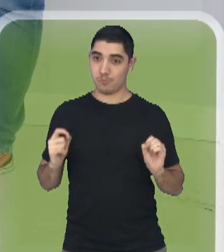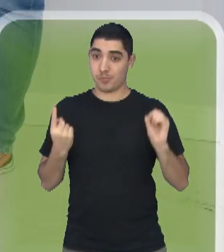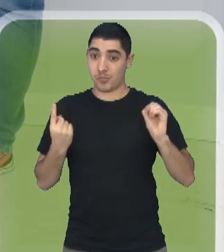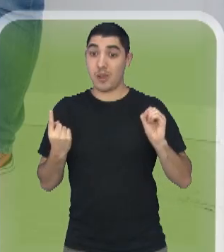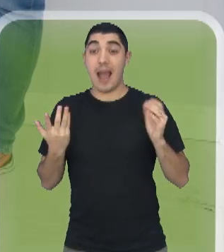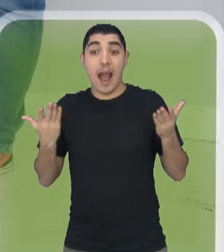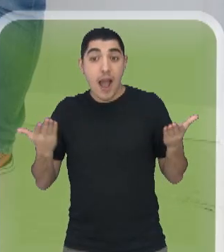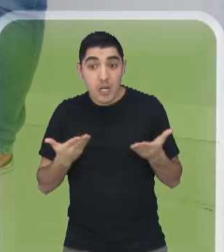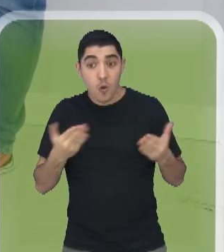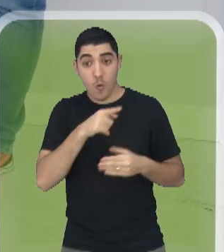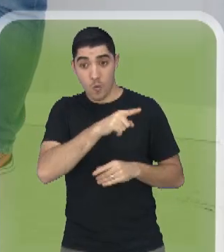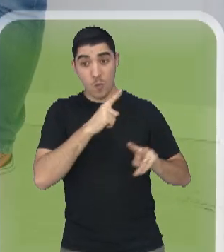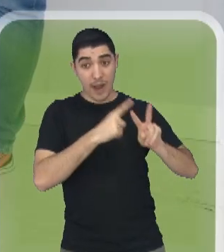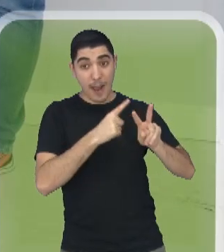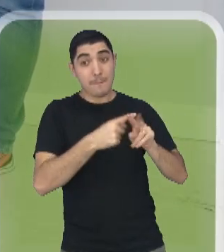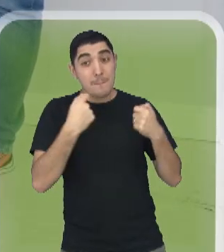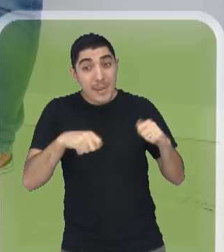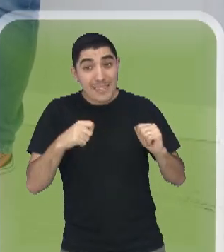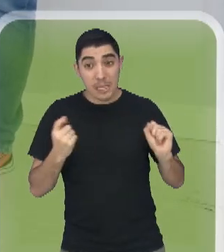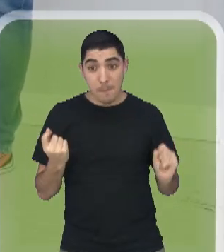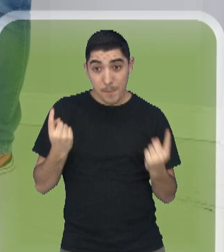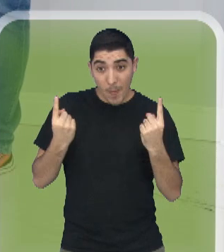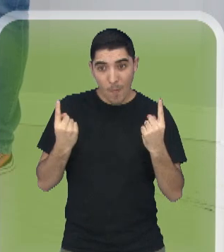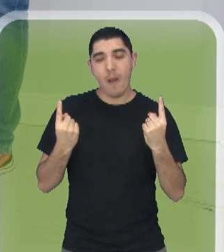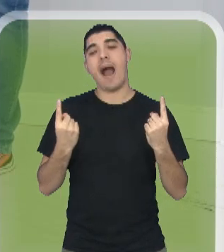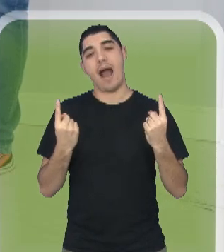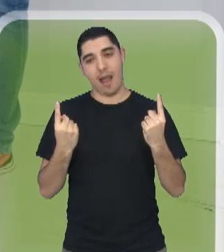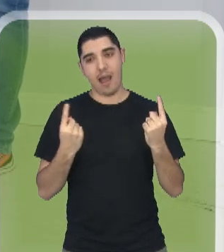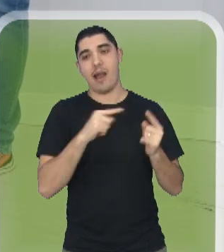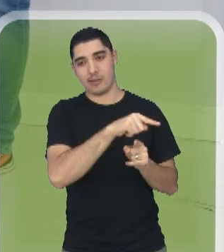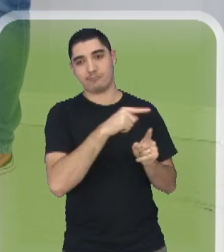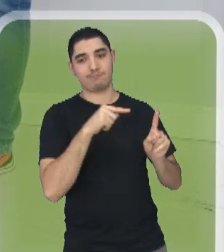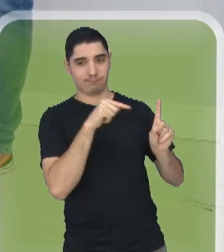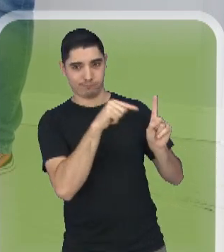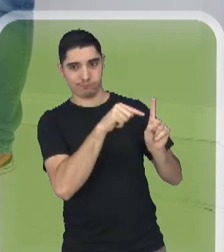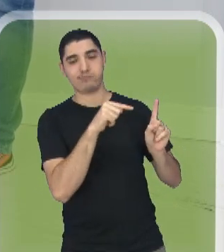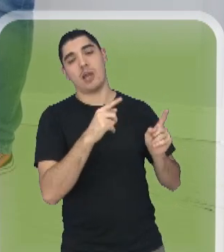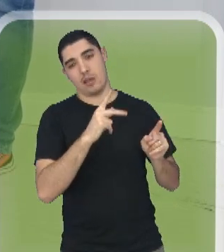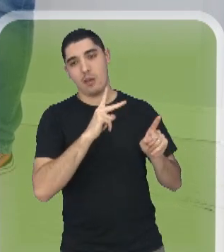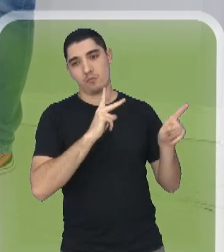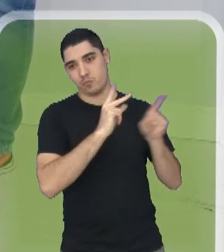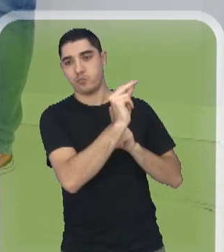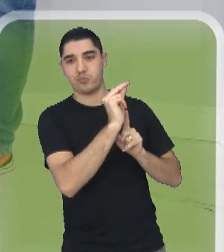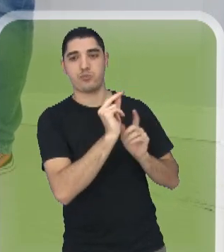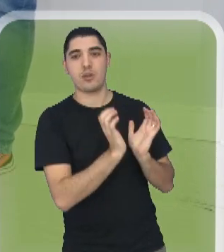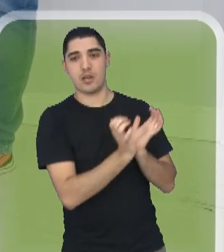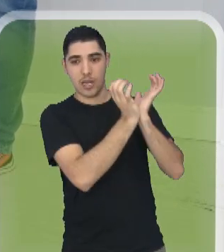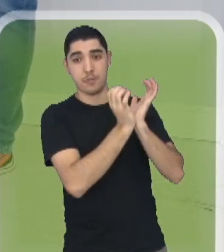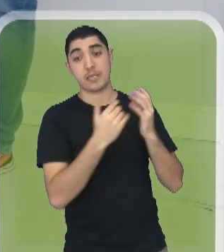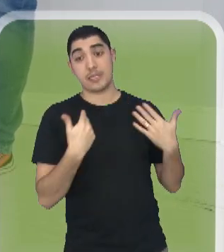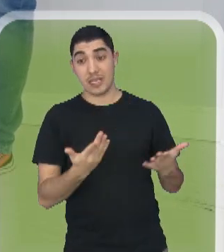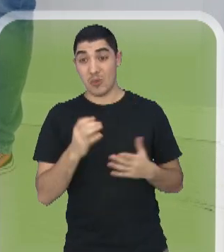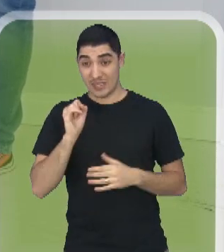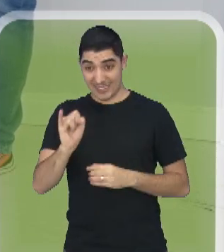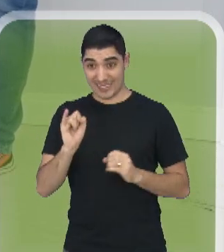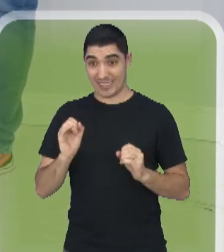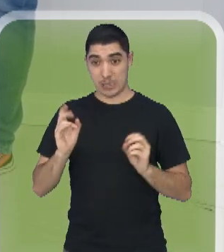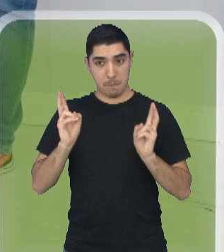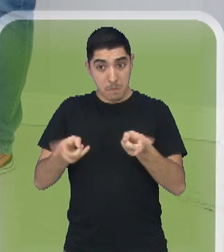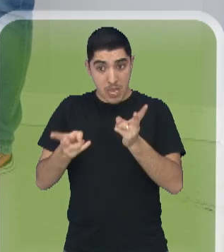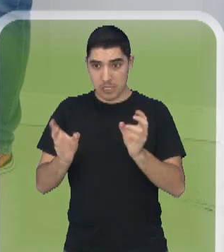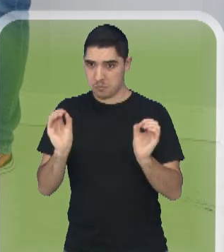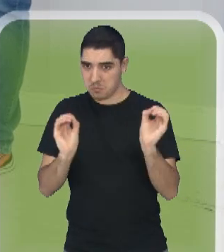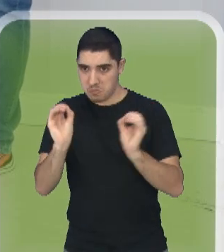sair pro jogo, porque ele precisa de pelo menos um gol pra ser campeão. Consequentemente, sobe espaço pro São José aproveitar em contra-ataques, que é o que o São José